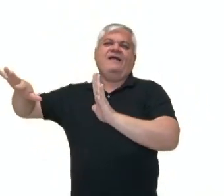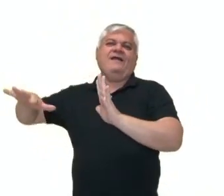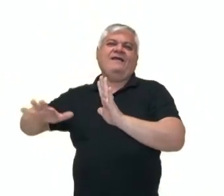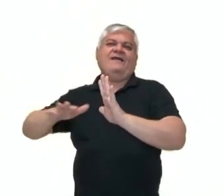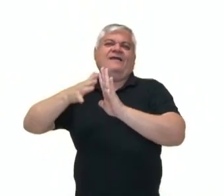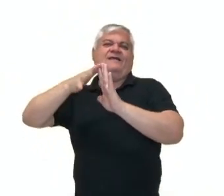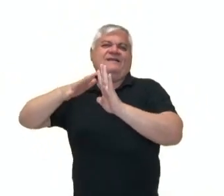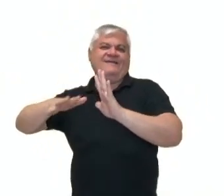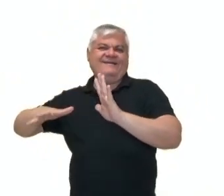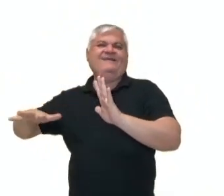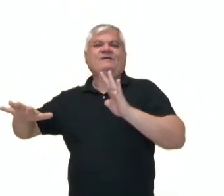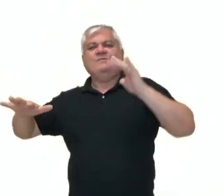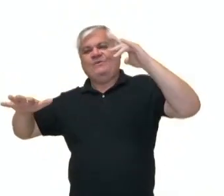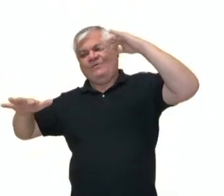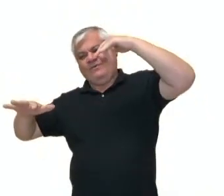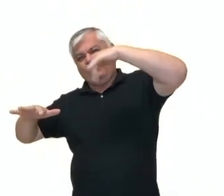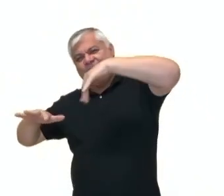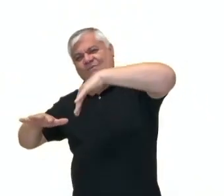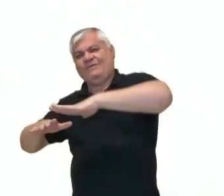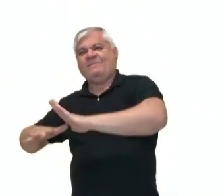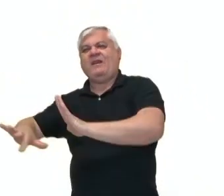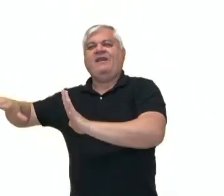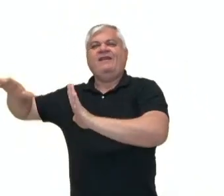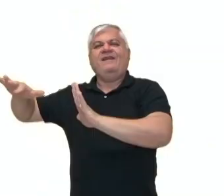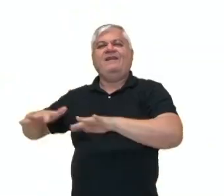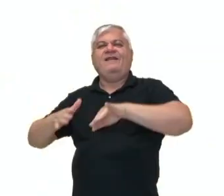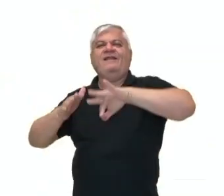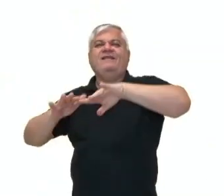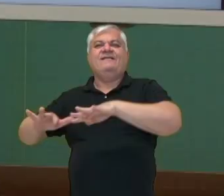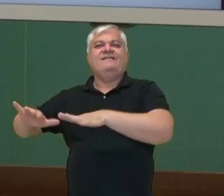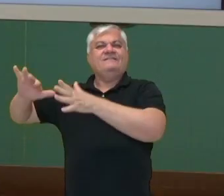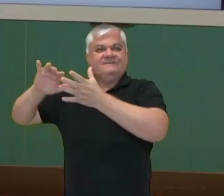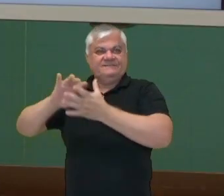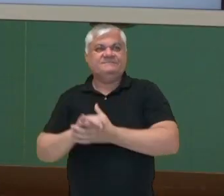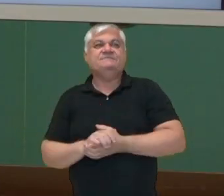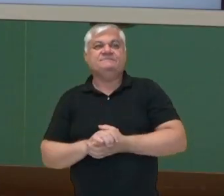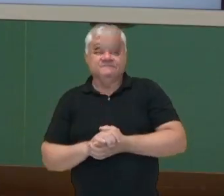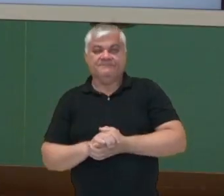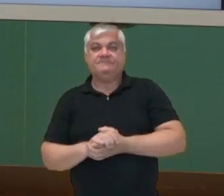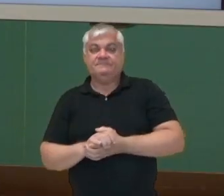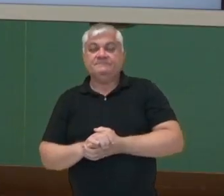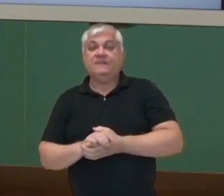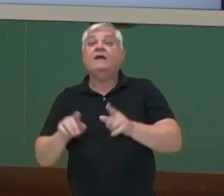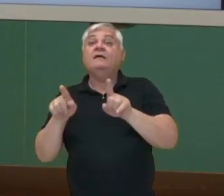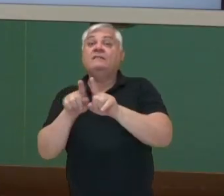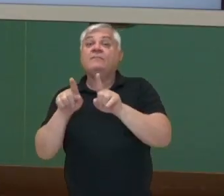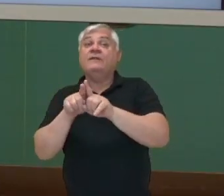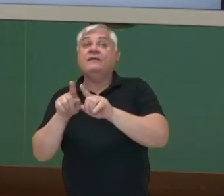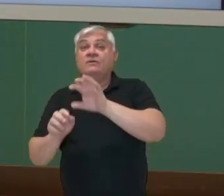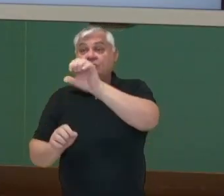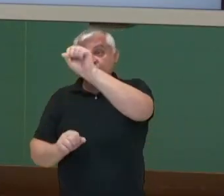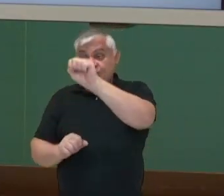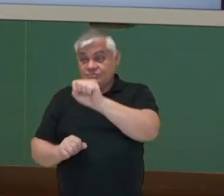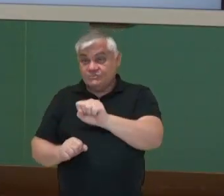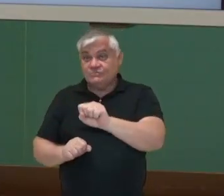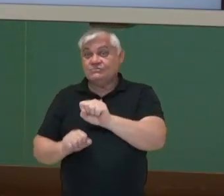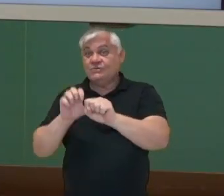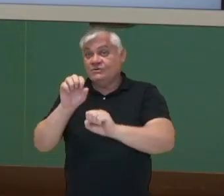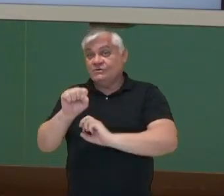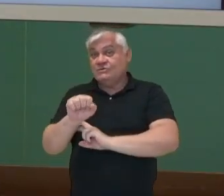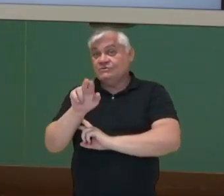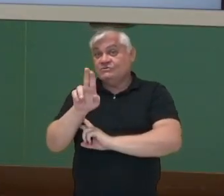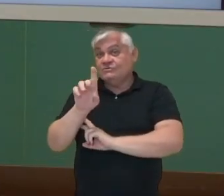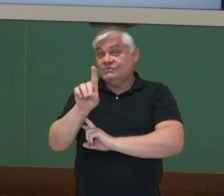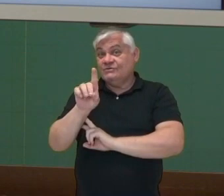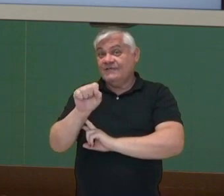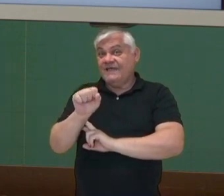direção ao Oceano Atlântico. E nós temos também a região hidrográfica do Atlântico Sudeste, abrangendo